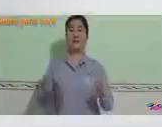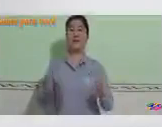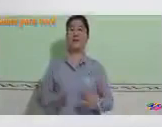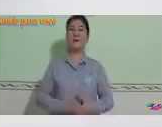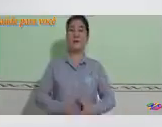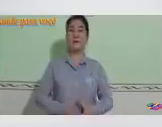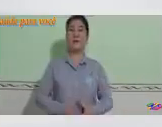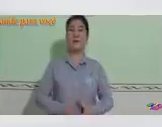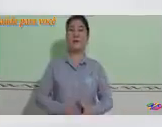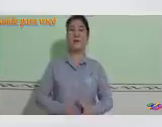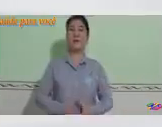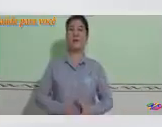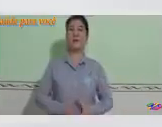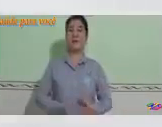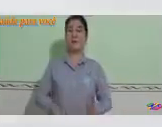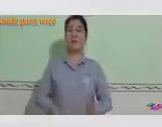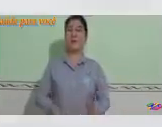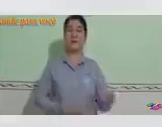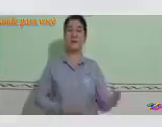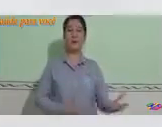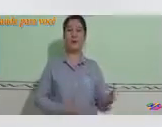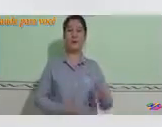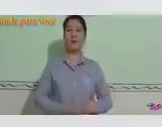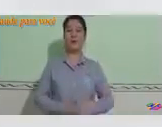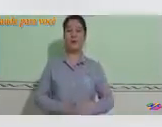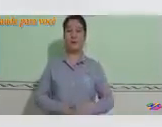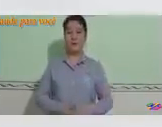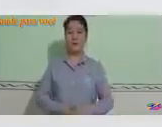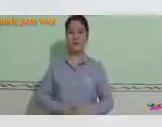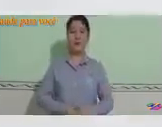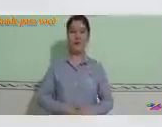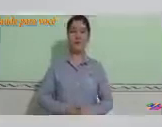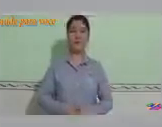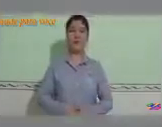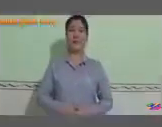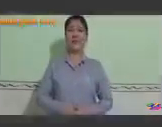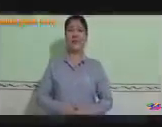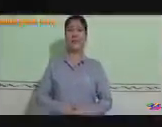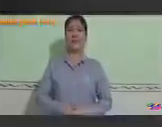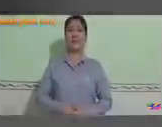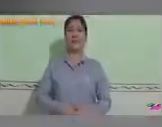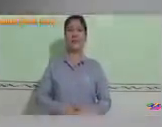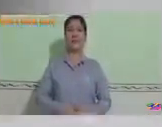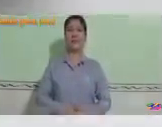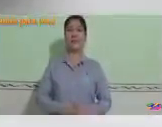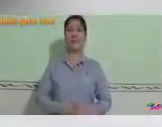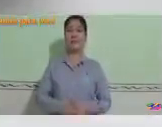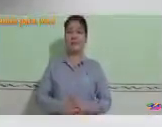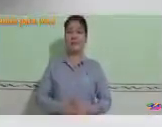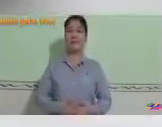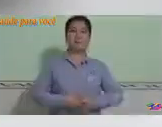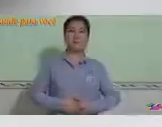Além disso, também pode apresentar comportamentos inadequados que, muitas vezes, são justificados pelos pais